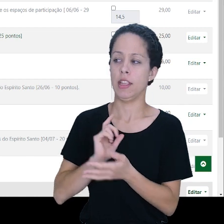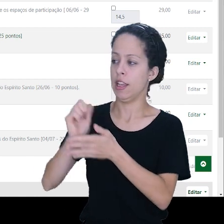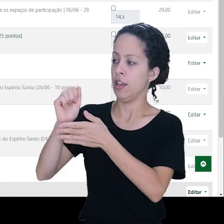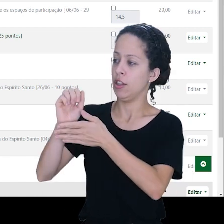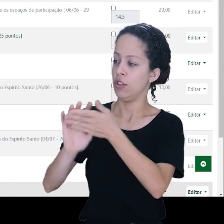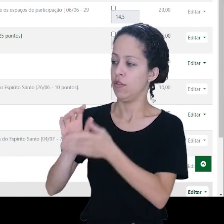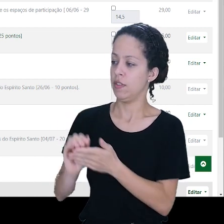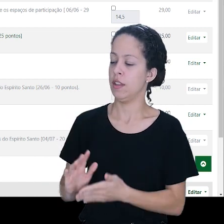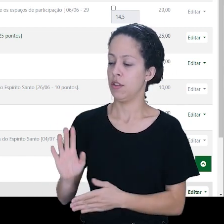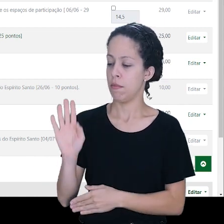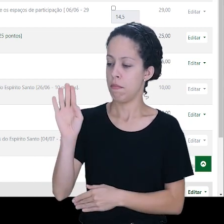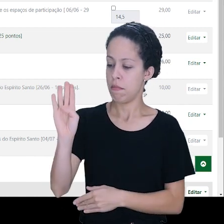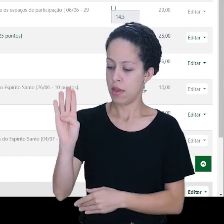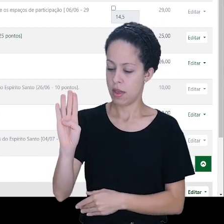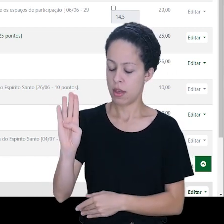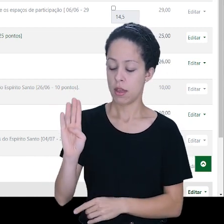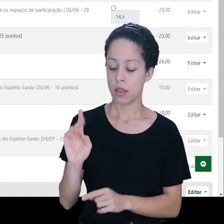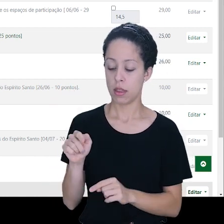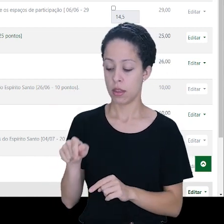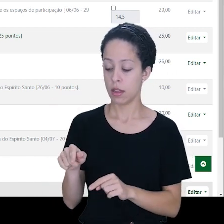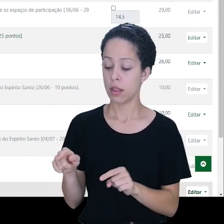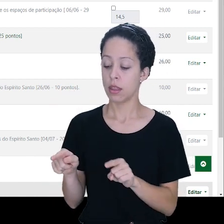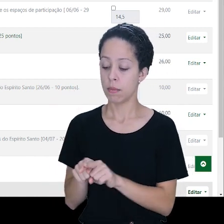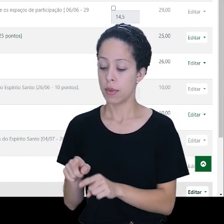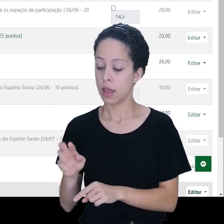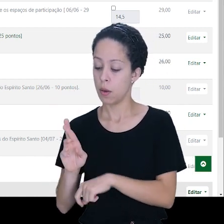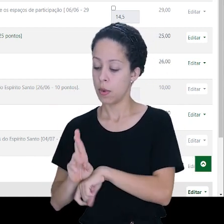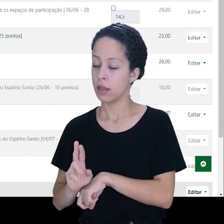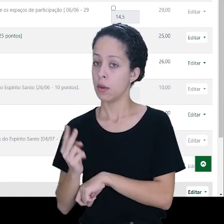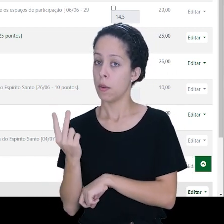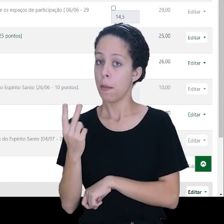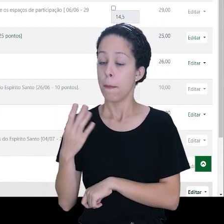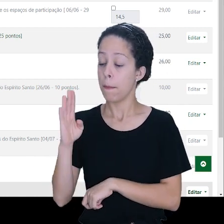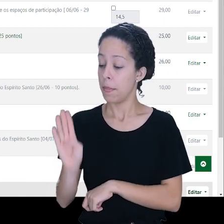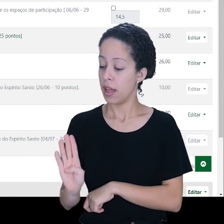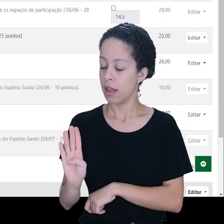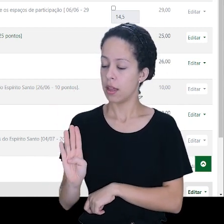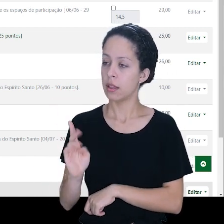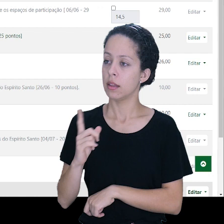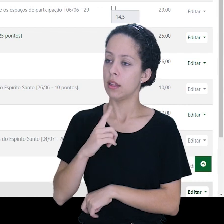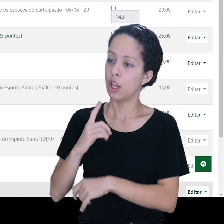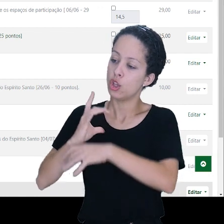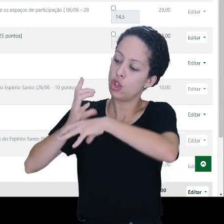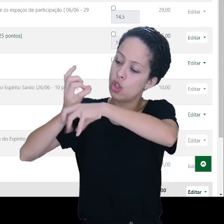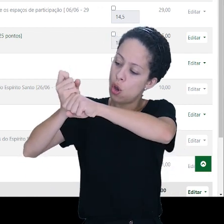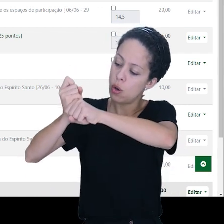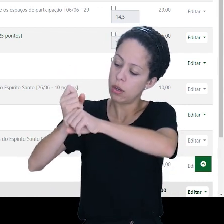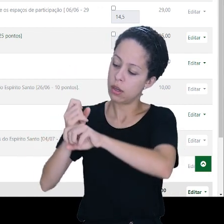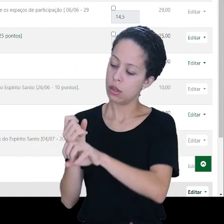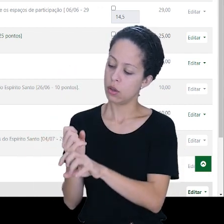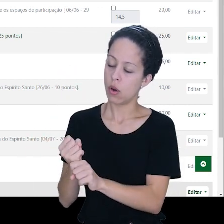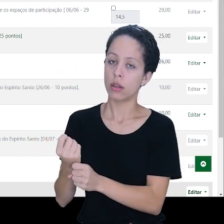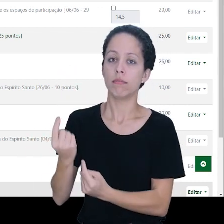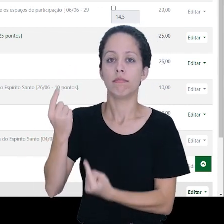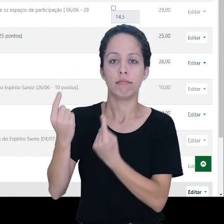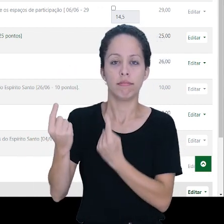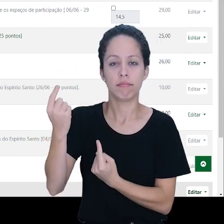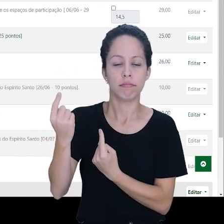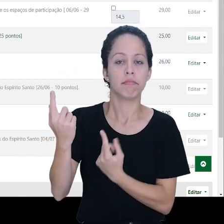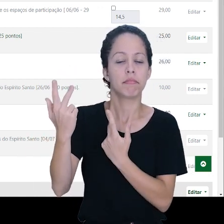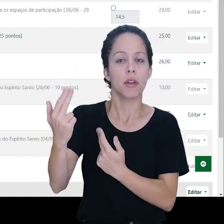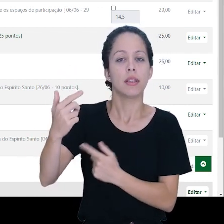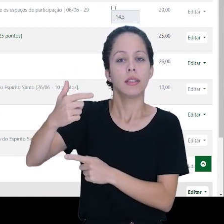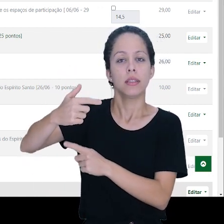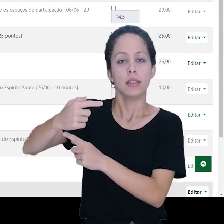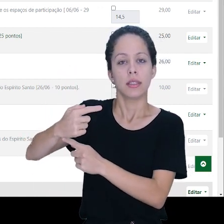das atividades b e da recuperação b a maior nota ou seja Digamos que o aluno também ficou de recuperação aqui tirou 30 aqui na